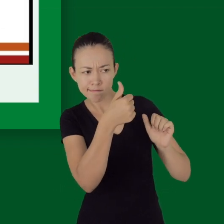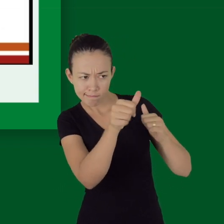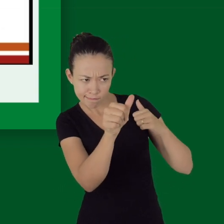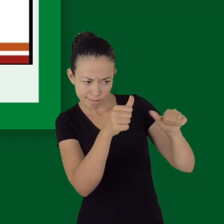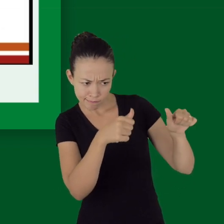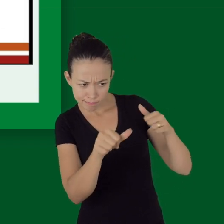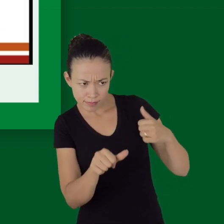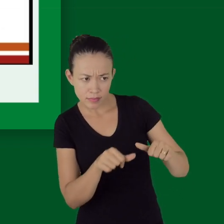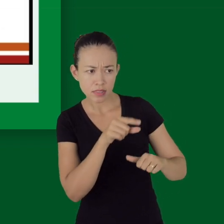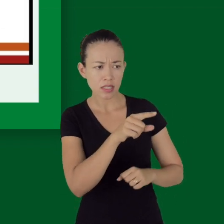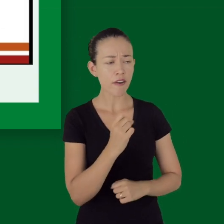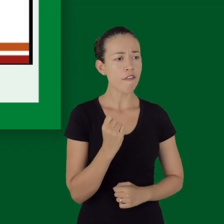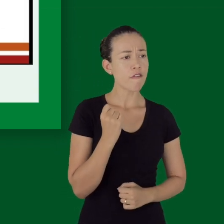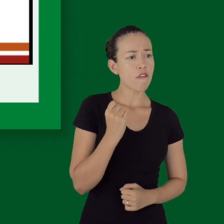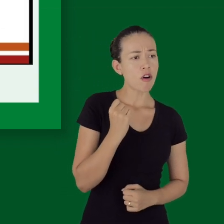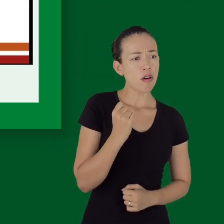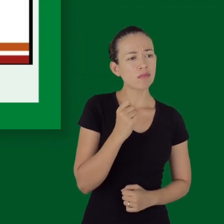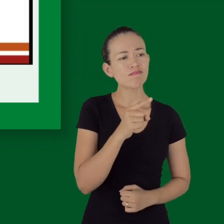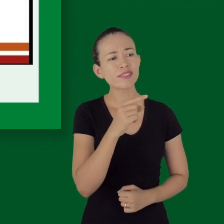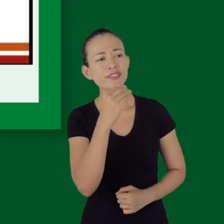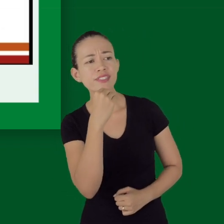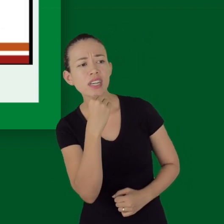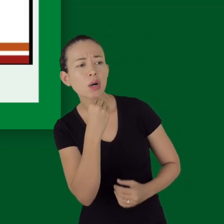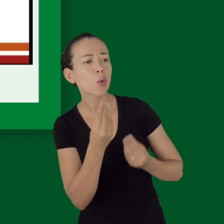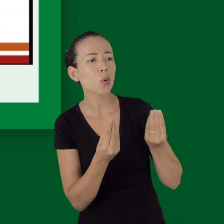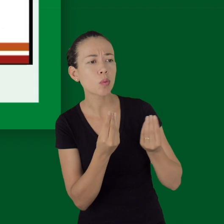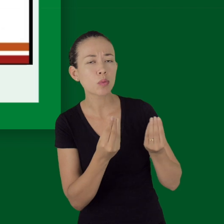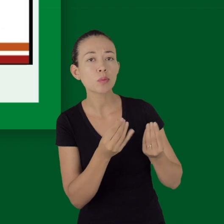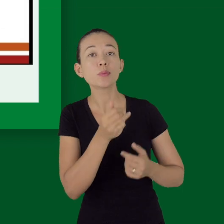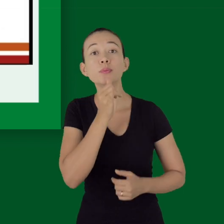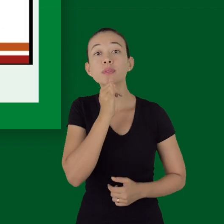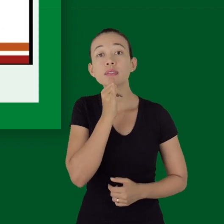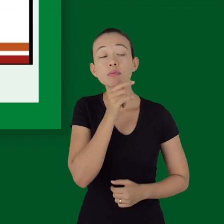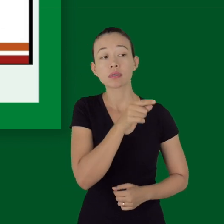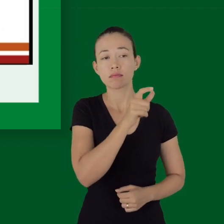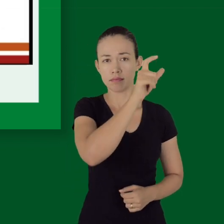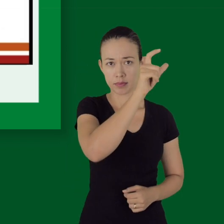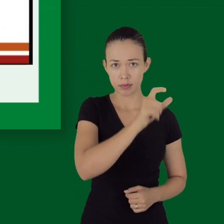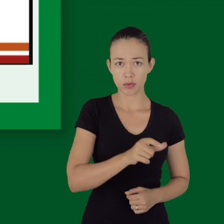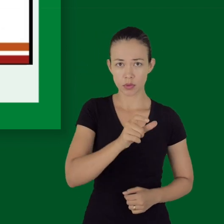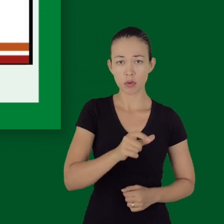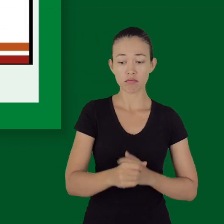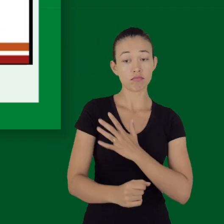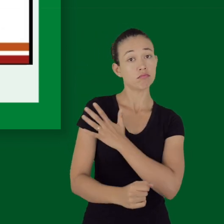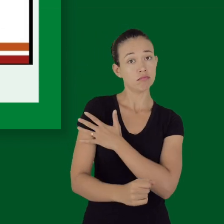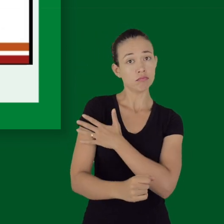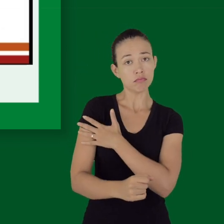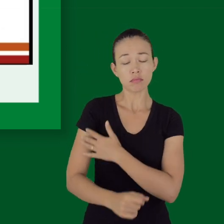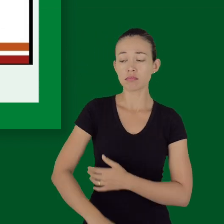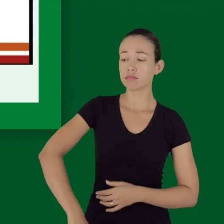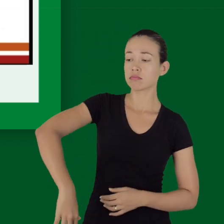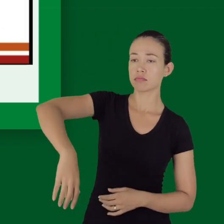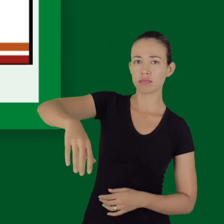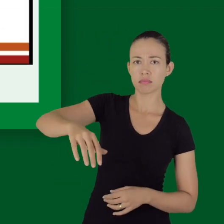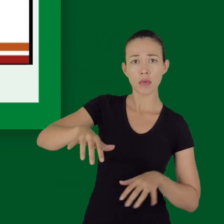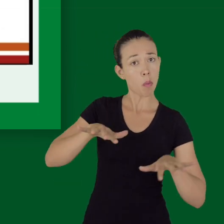está adequado, não é um movimento normal. E eu posso qualificar melhor essa força, né? E classificar, né, dentro de